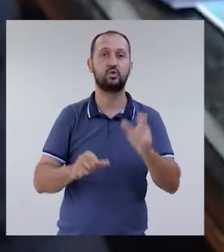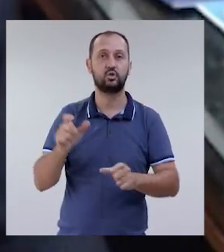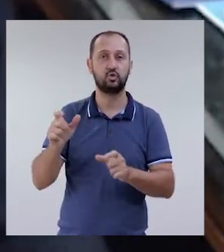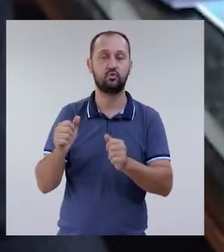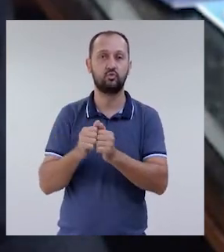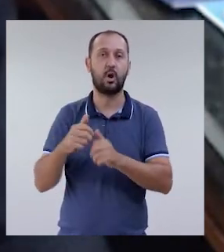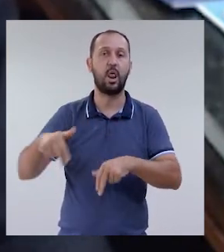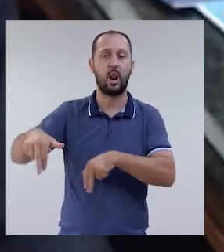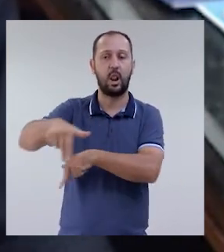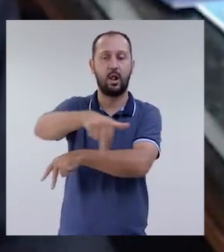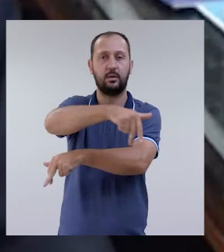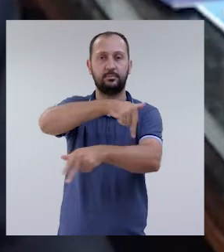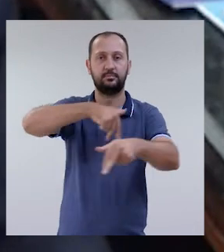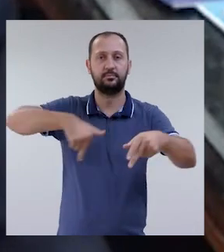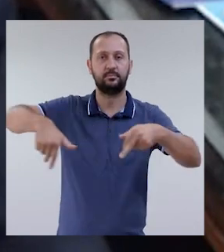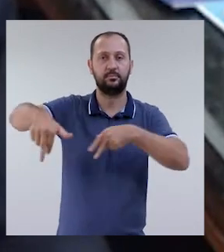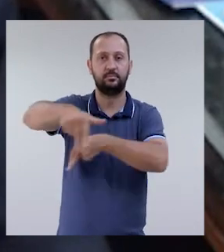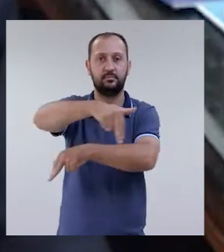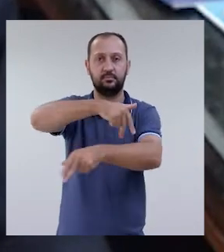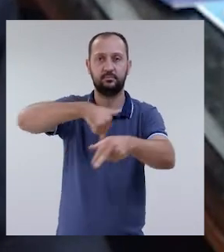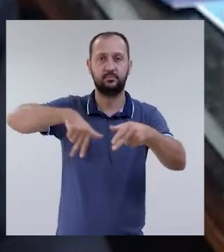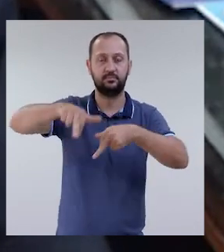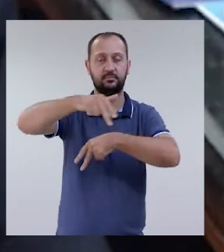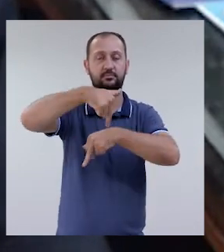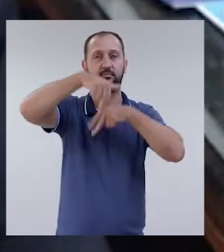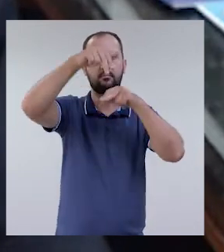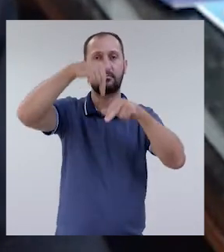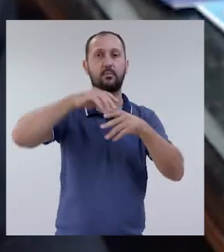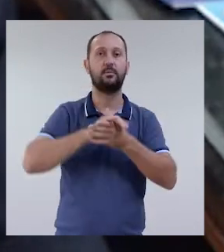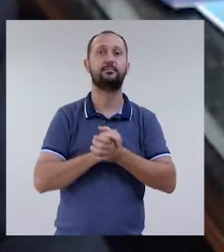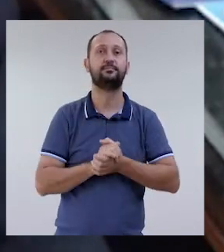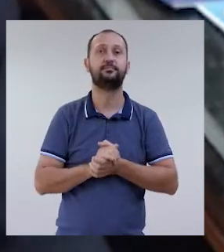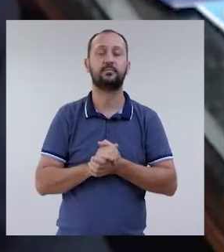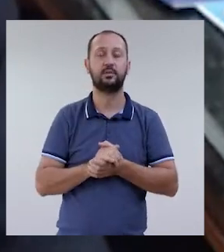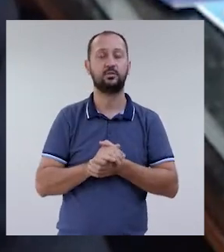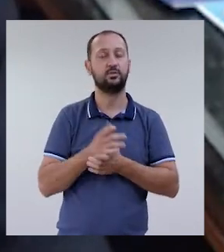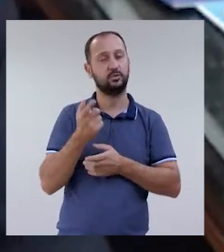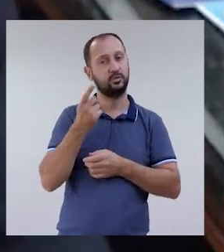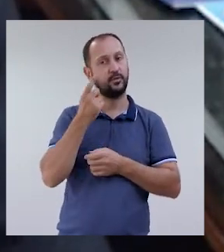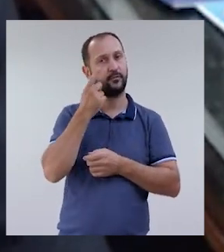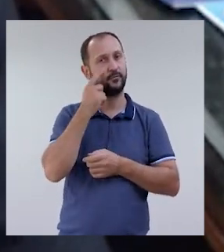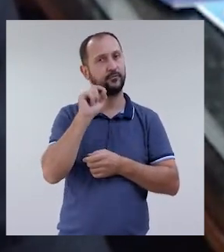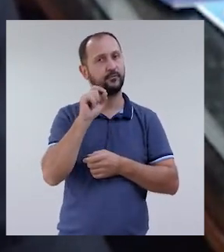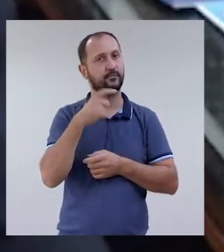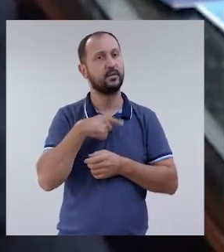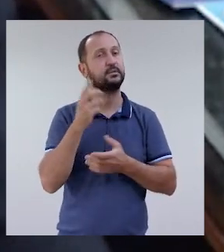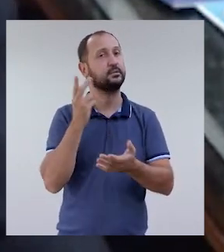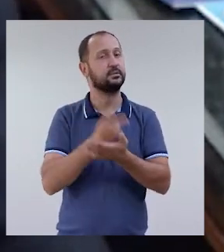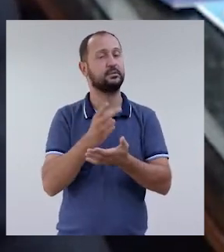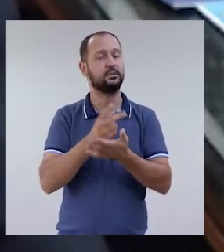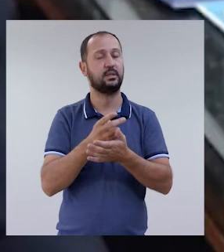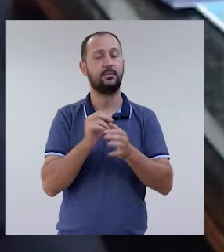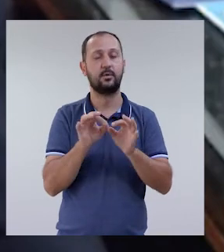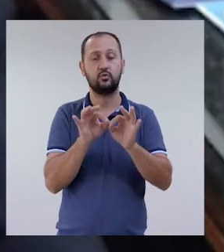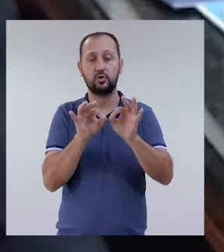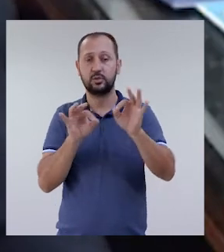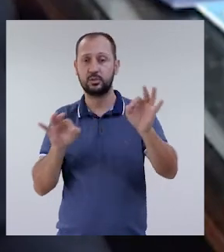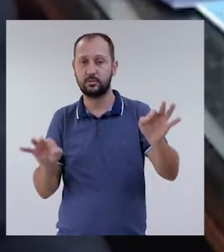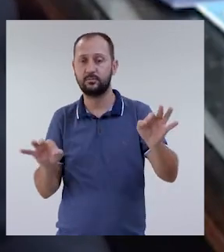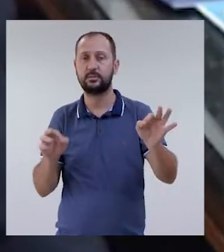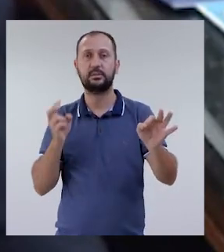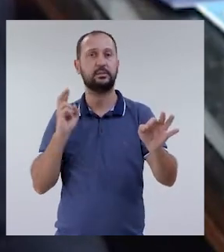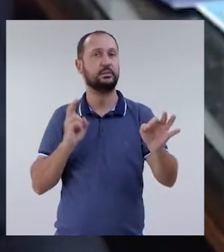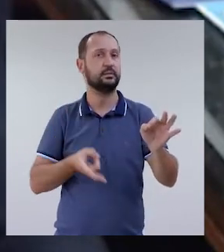das pessoas pelo prédio, naturalmente observando aí o distanciamento